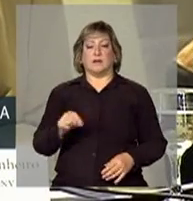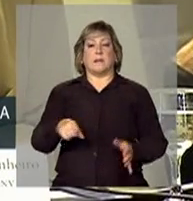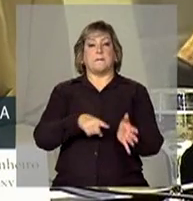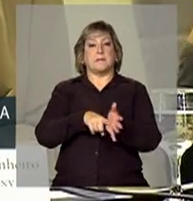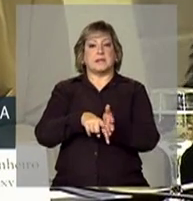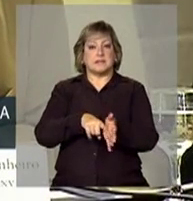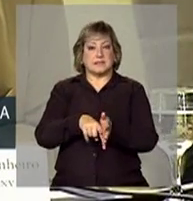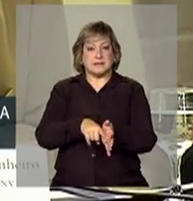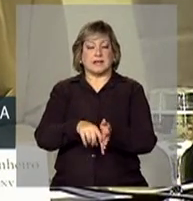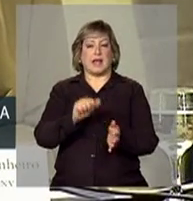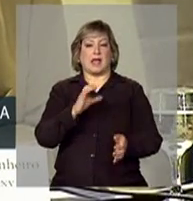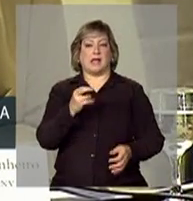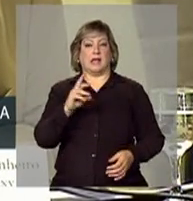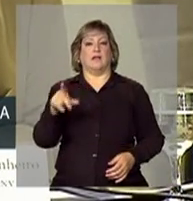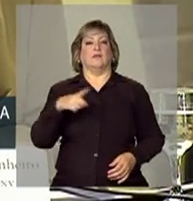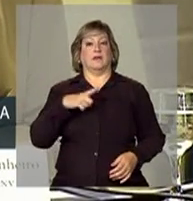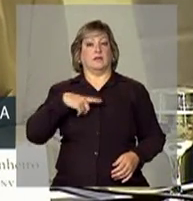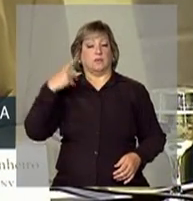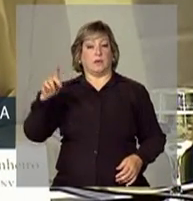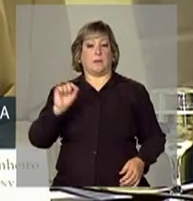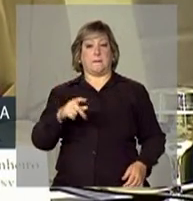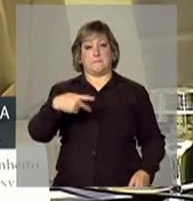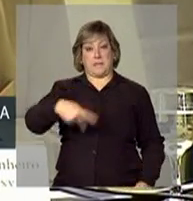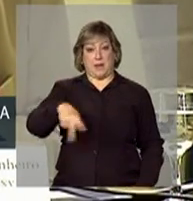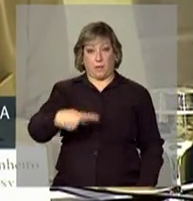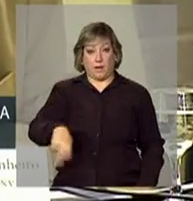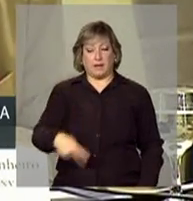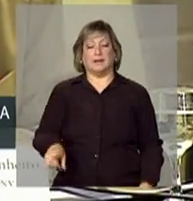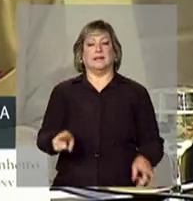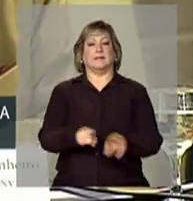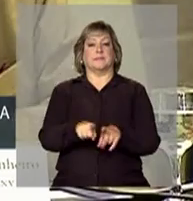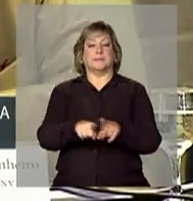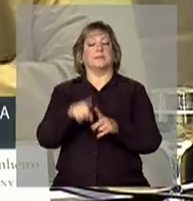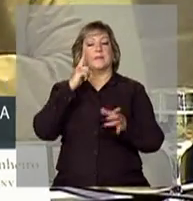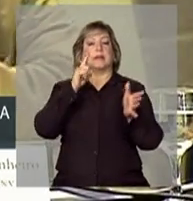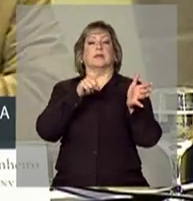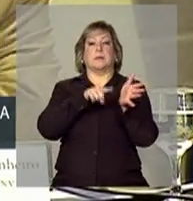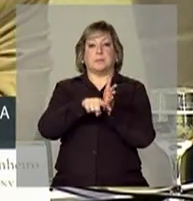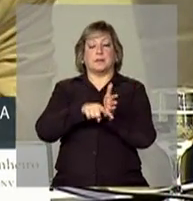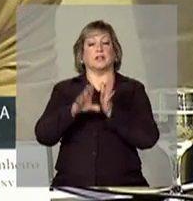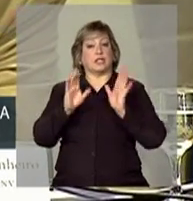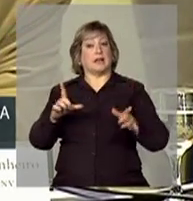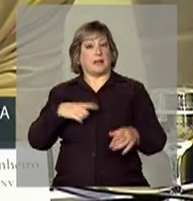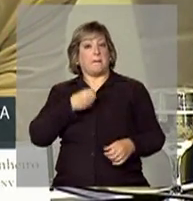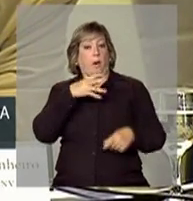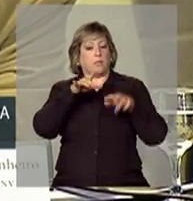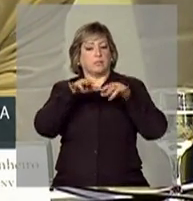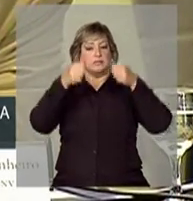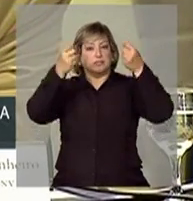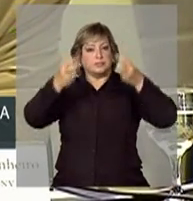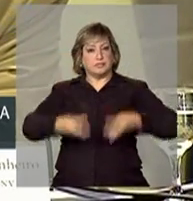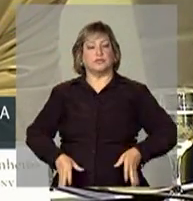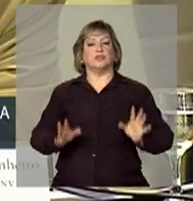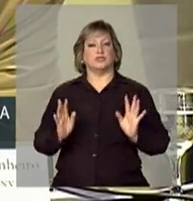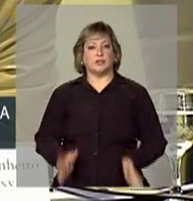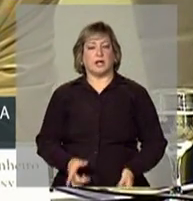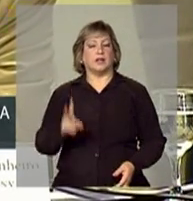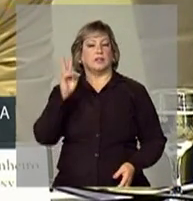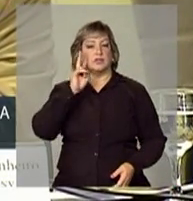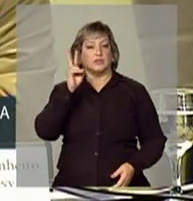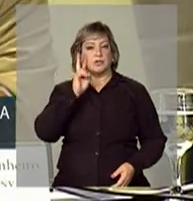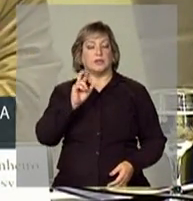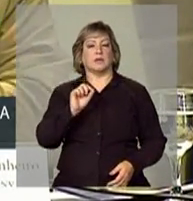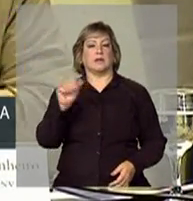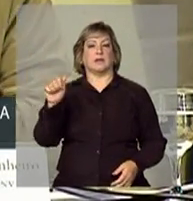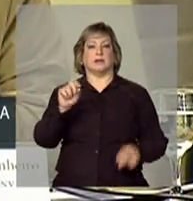acervo do Arquivo do Terror no Paraguai, e também estamos pesquisando, já temos bons relatórios, nos arquivos do Alto Comissariado das